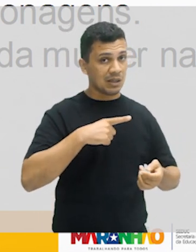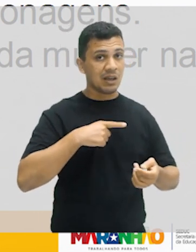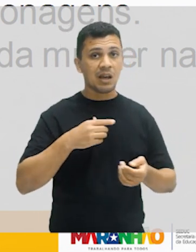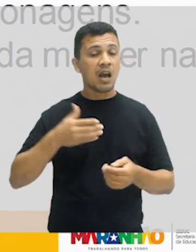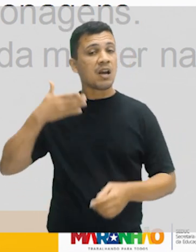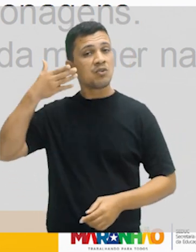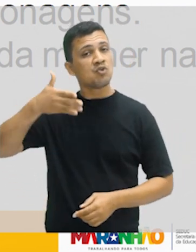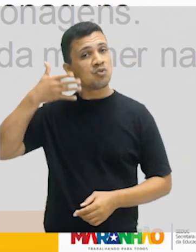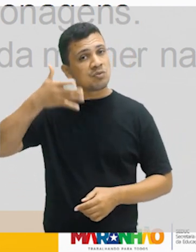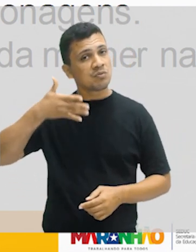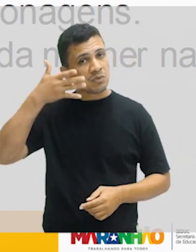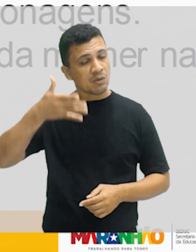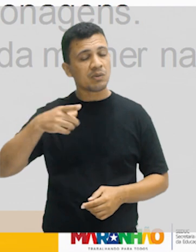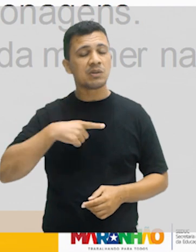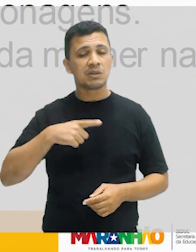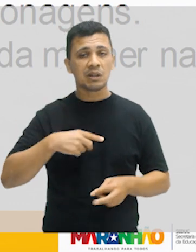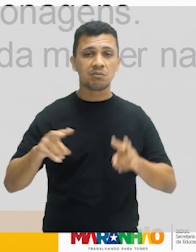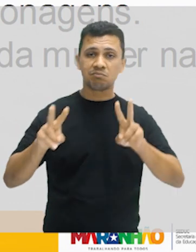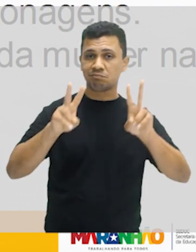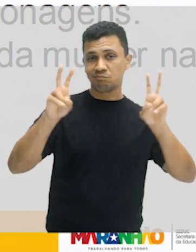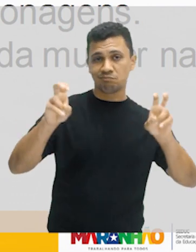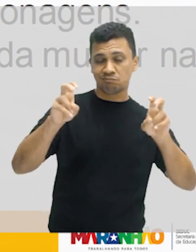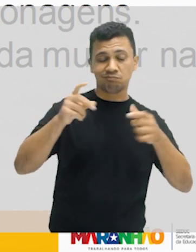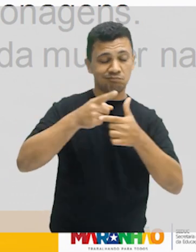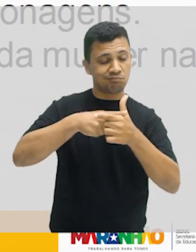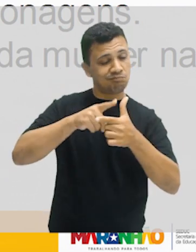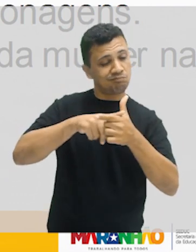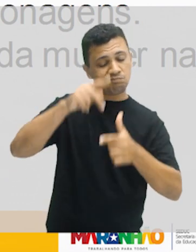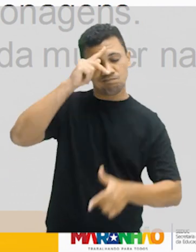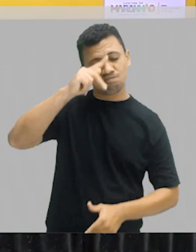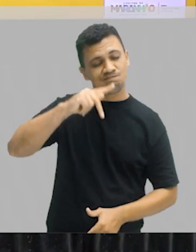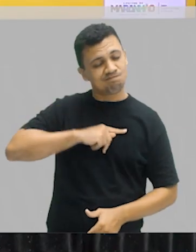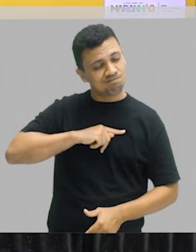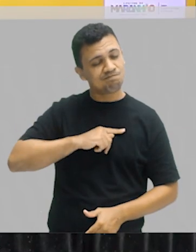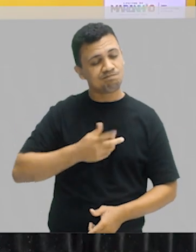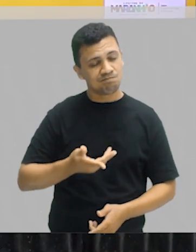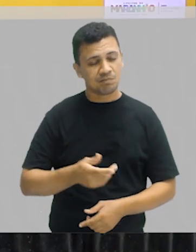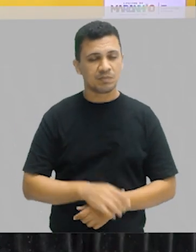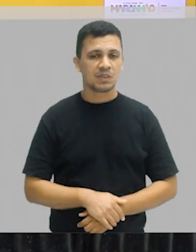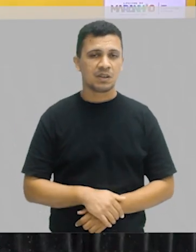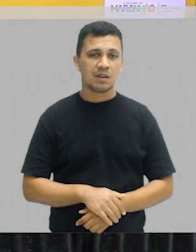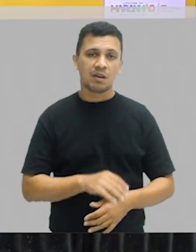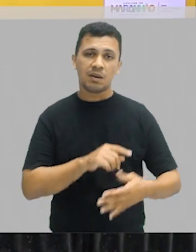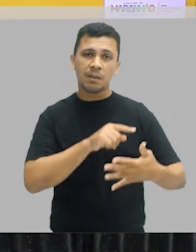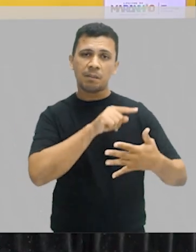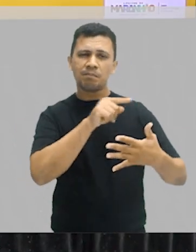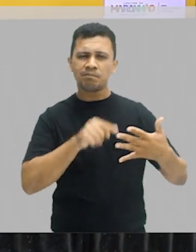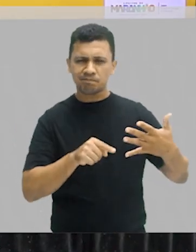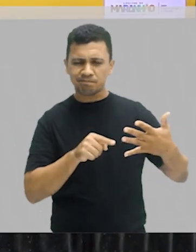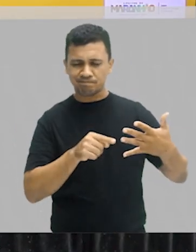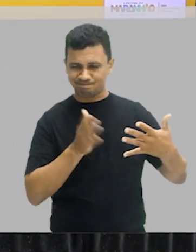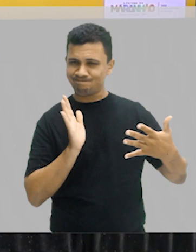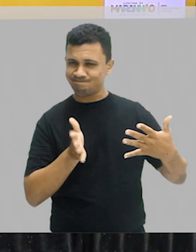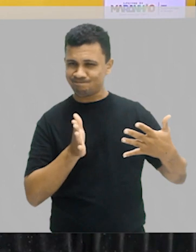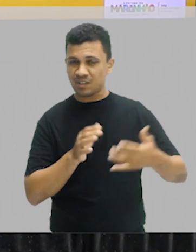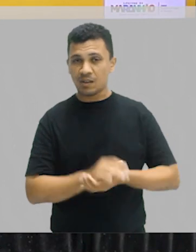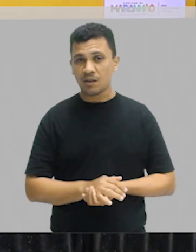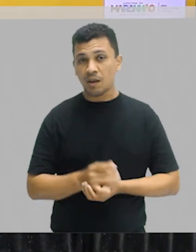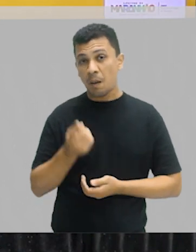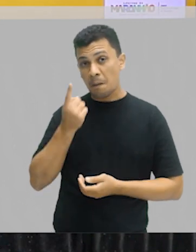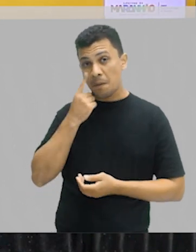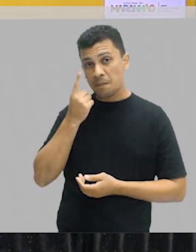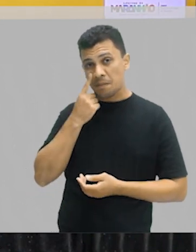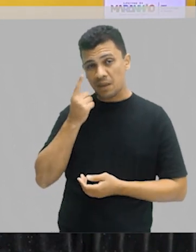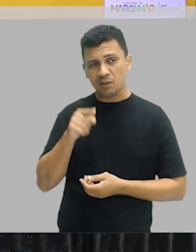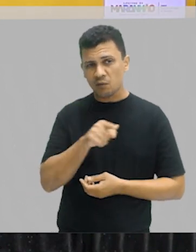acerca de dilemas existenciais. Olha só, pelo primeiro parágrafo, vocês já poderiam,